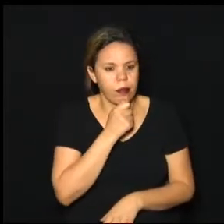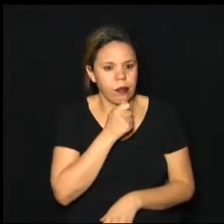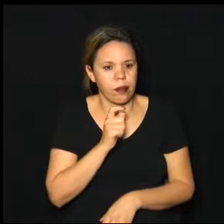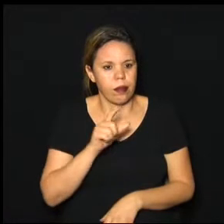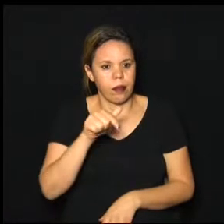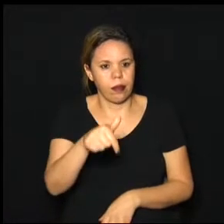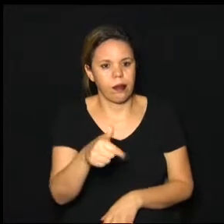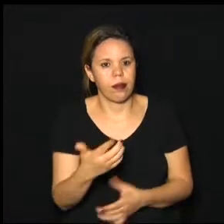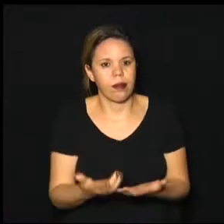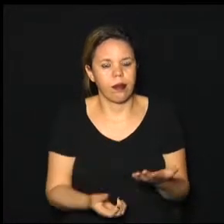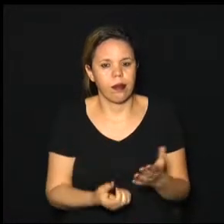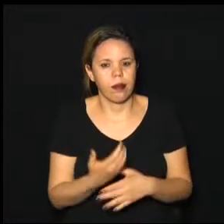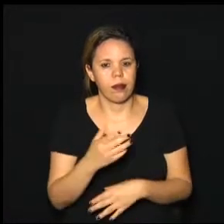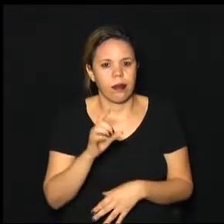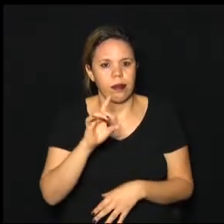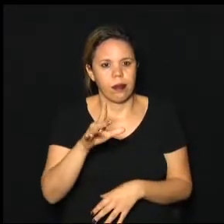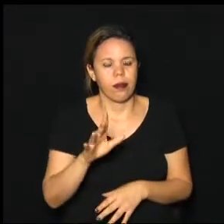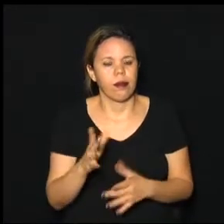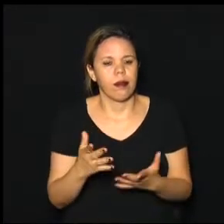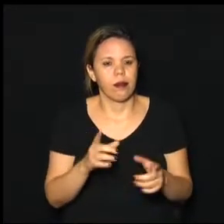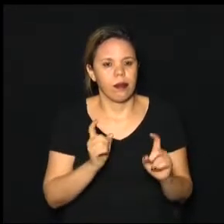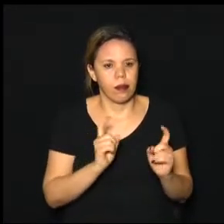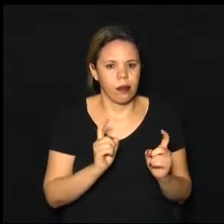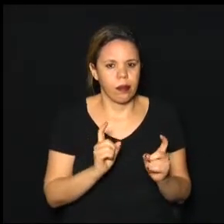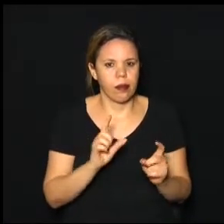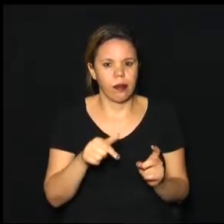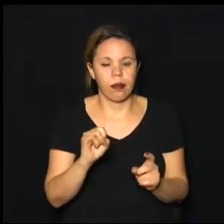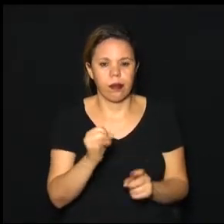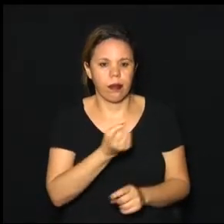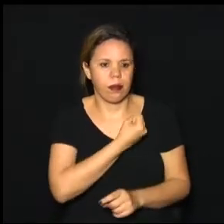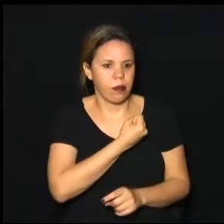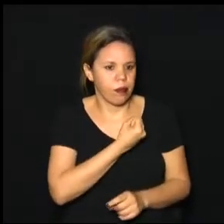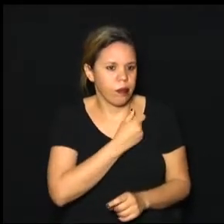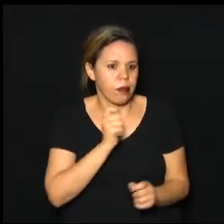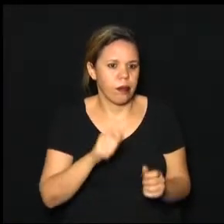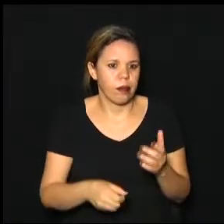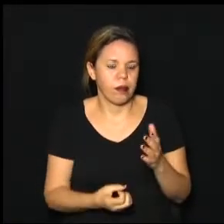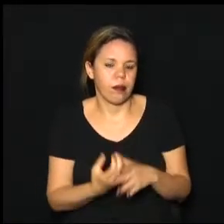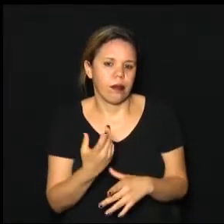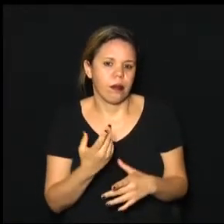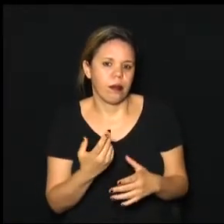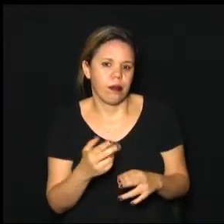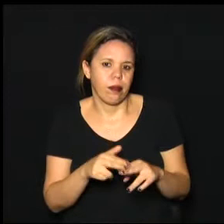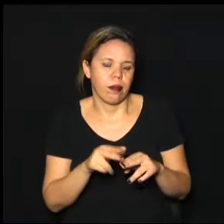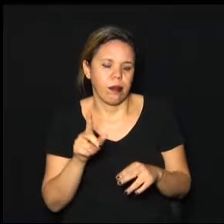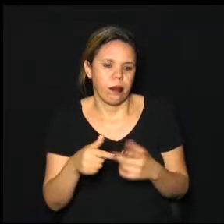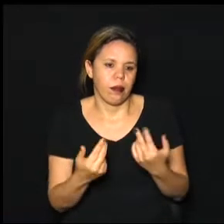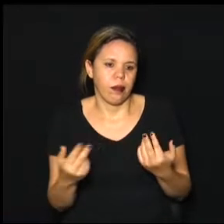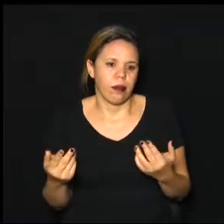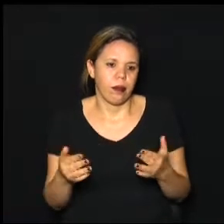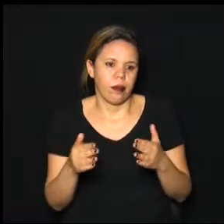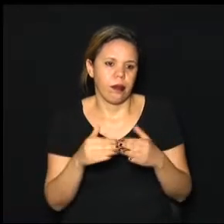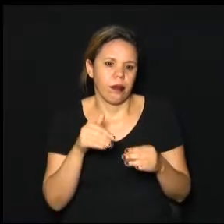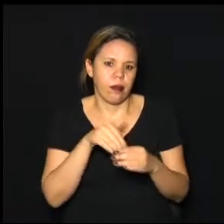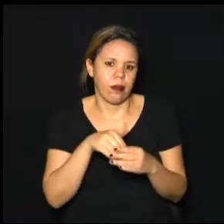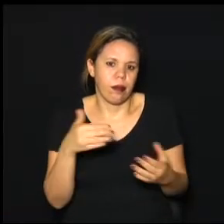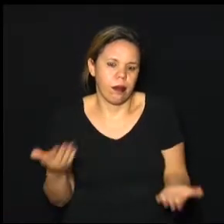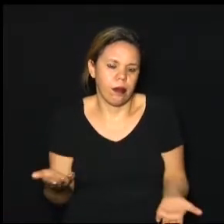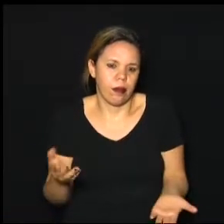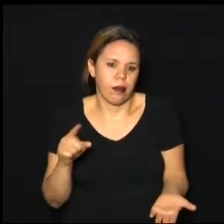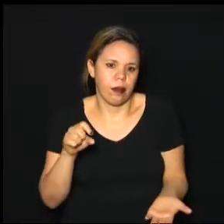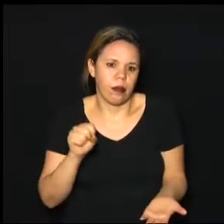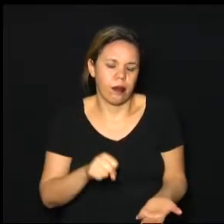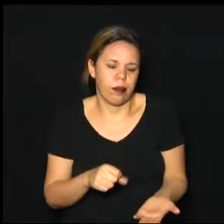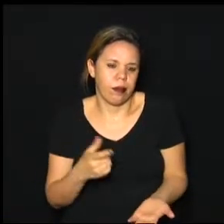depois da convenção. E segundo, porque se você colocar número, pode ser considerado e vai ser considerado um pedido de voto, e aí isso